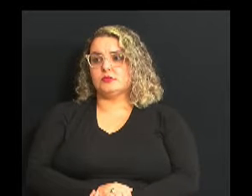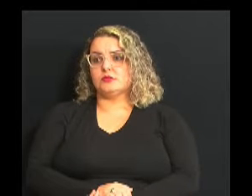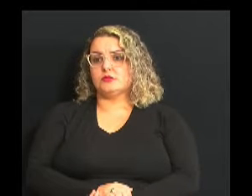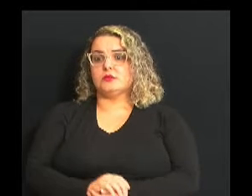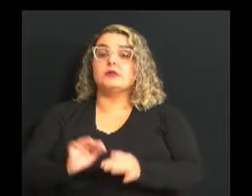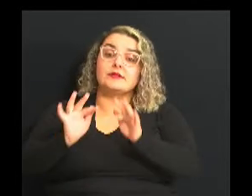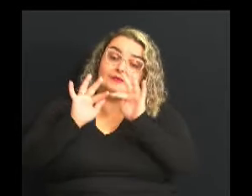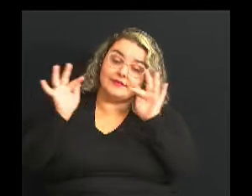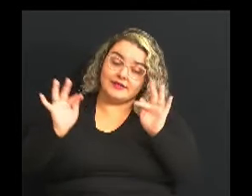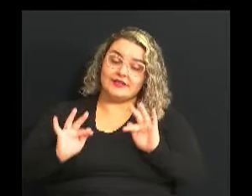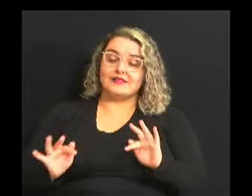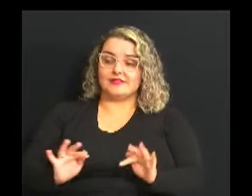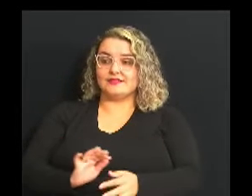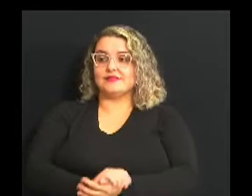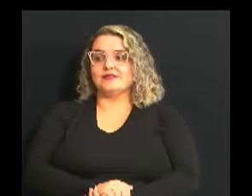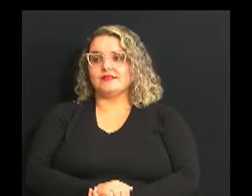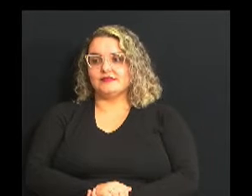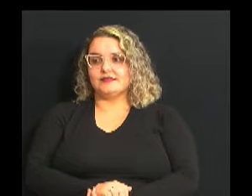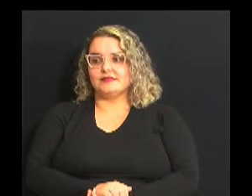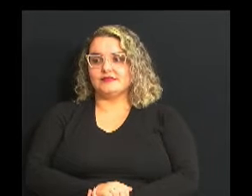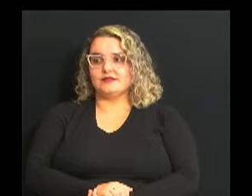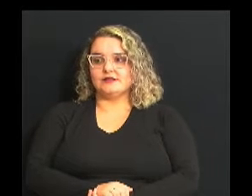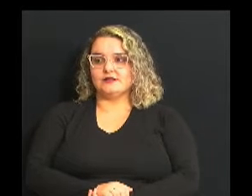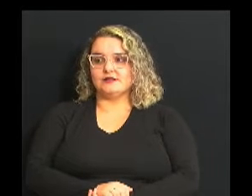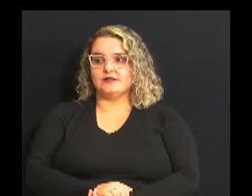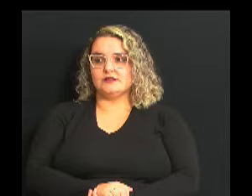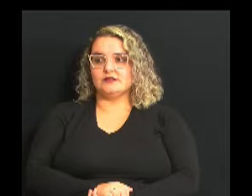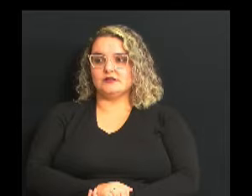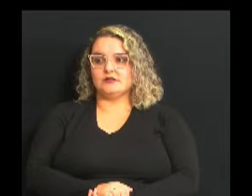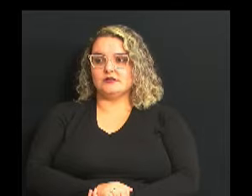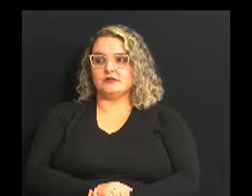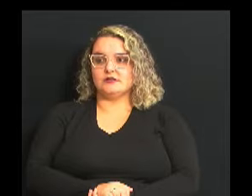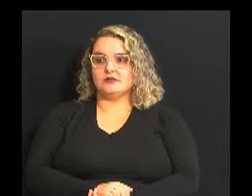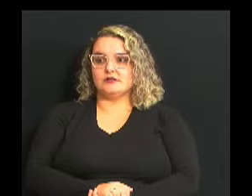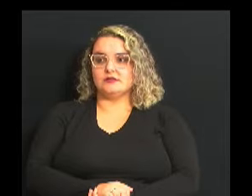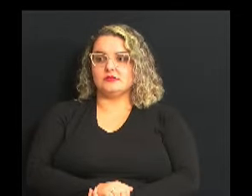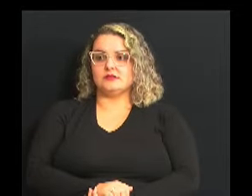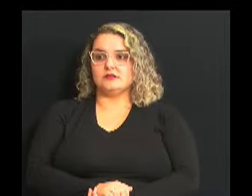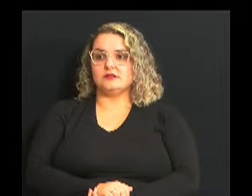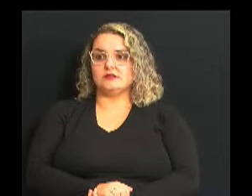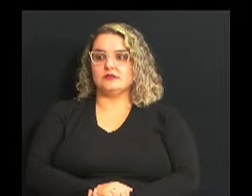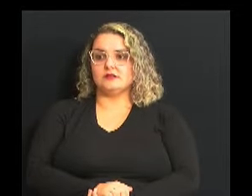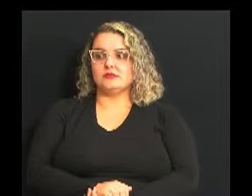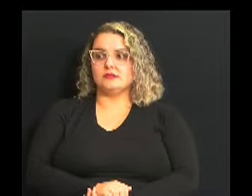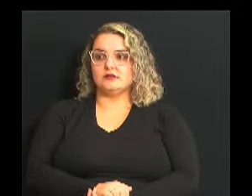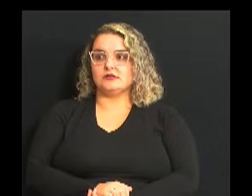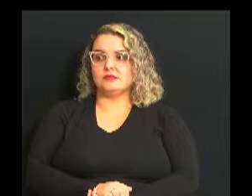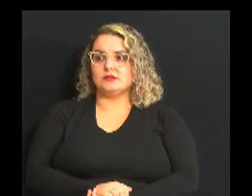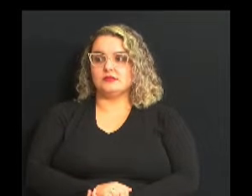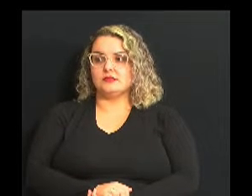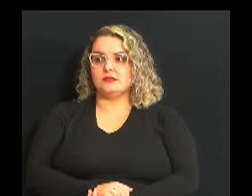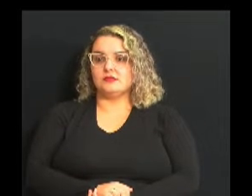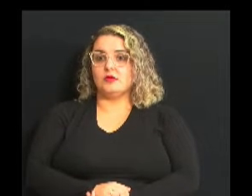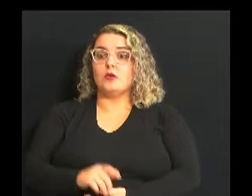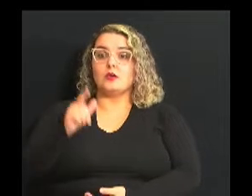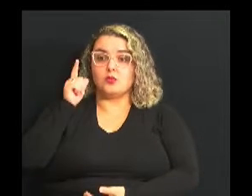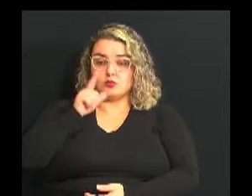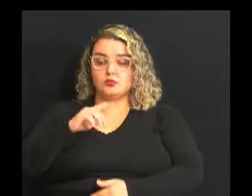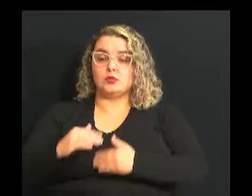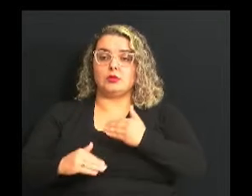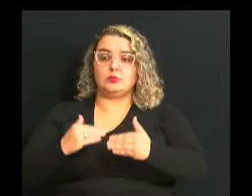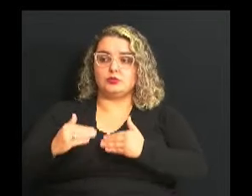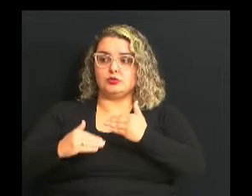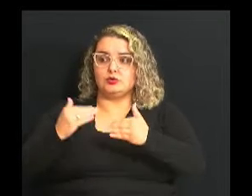né? E consegue mostrar mesmo o que a DETIT consegue produzir, né?